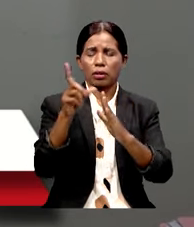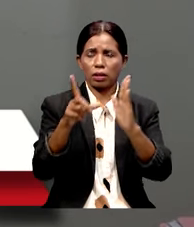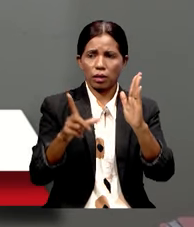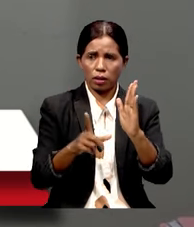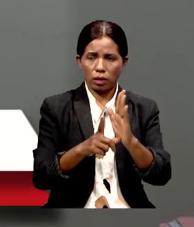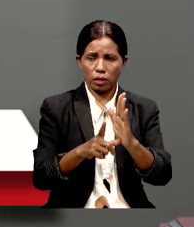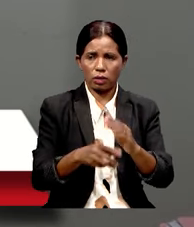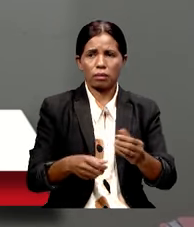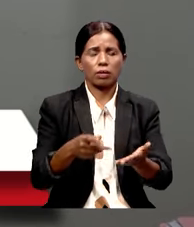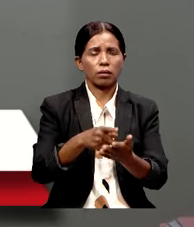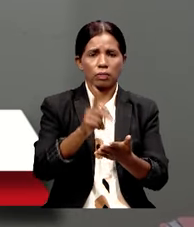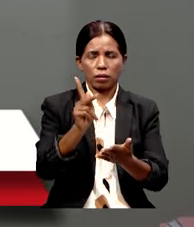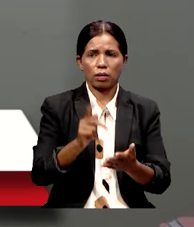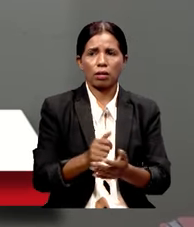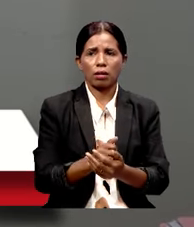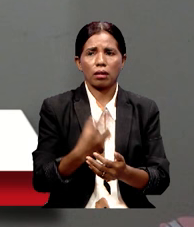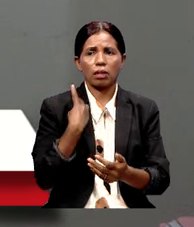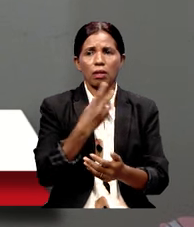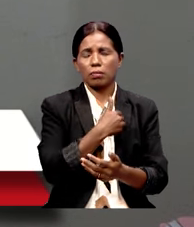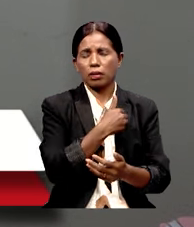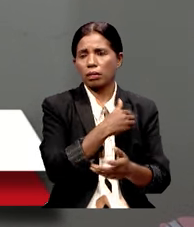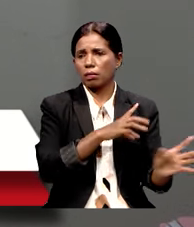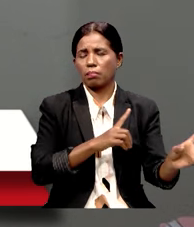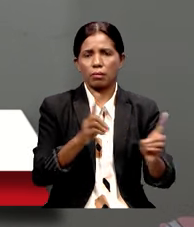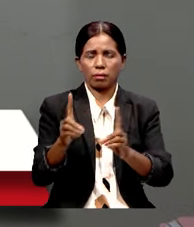koema multa ira am si lau implementa